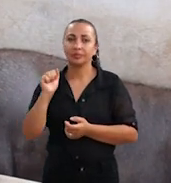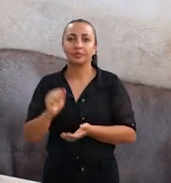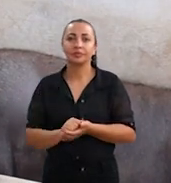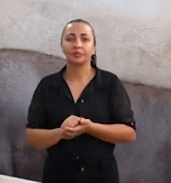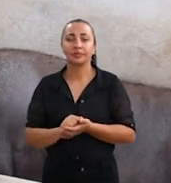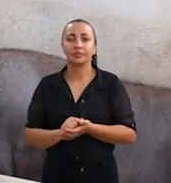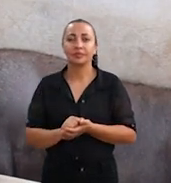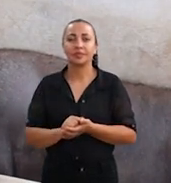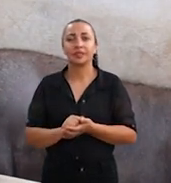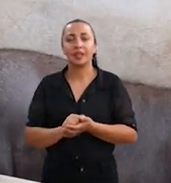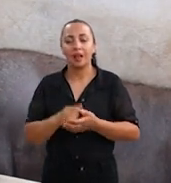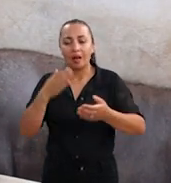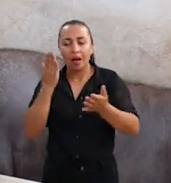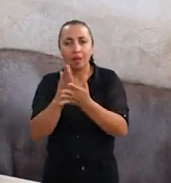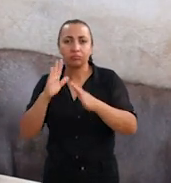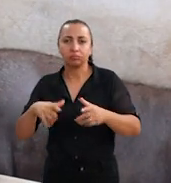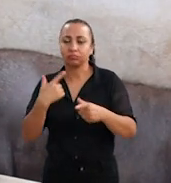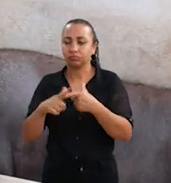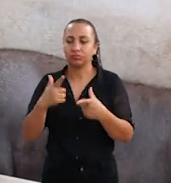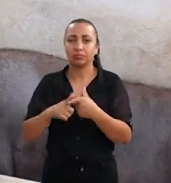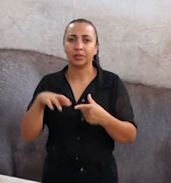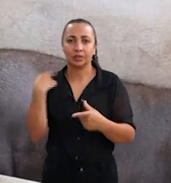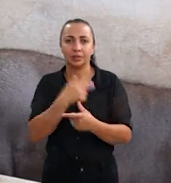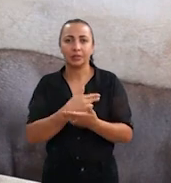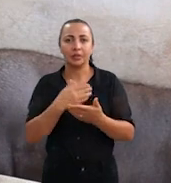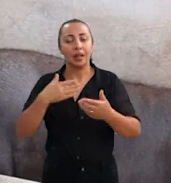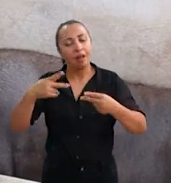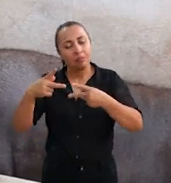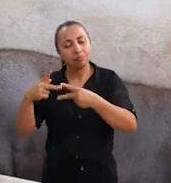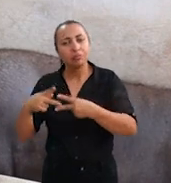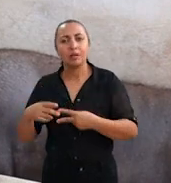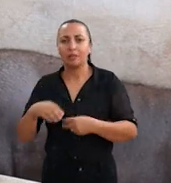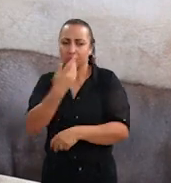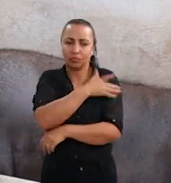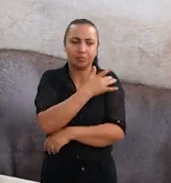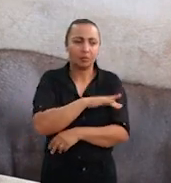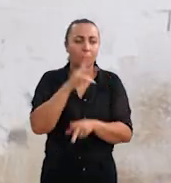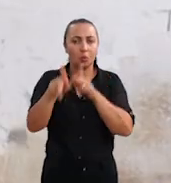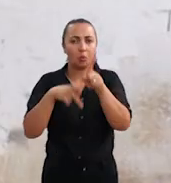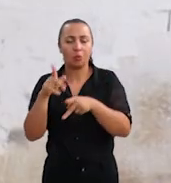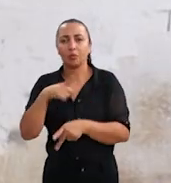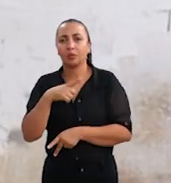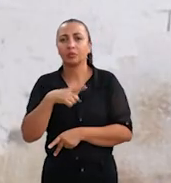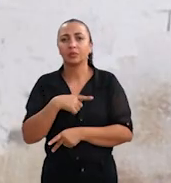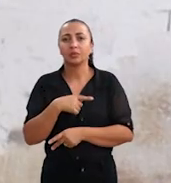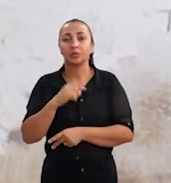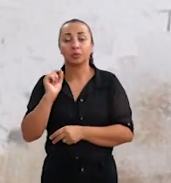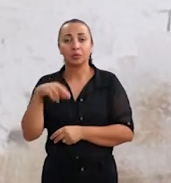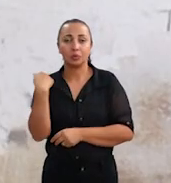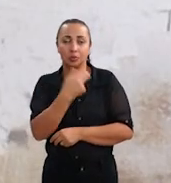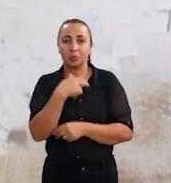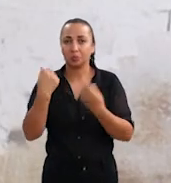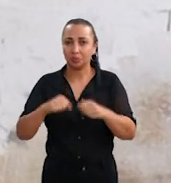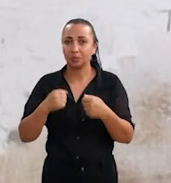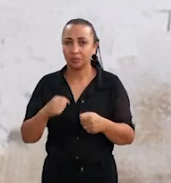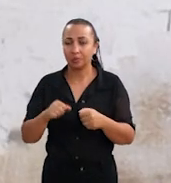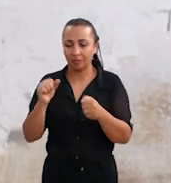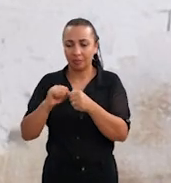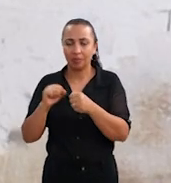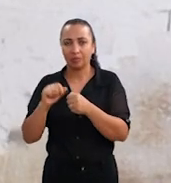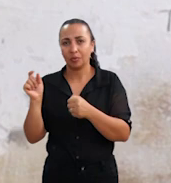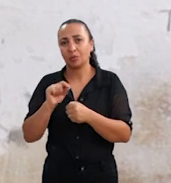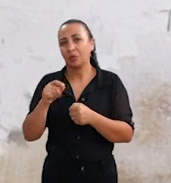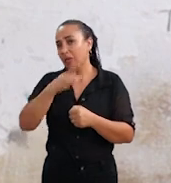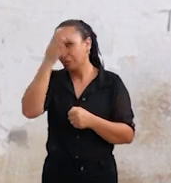se elimina esses problemas. E a gente tem que ir quebrando esses paradigmas e preconceitos que a população tem. O que nós precisamos é fazer com que o